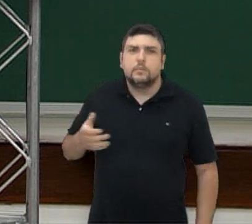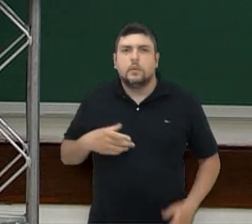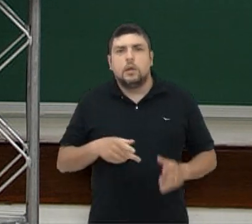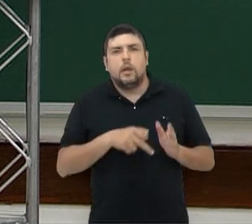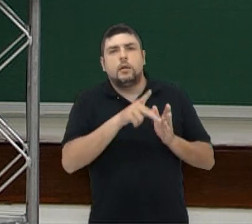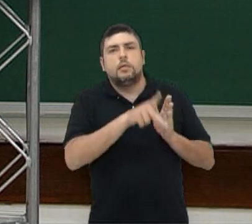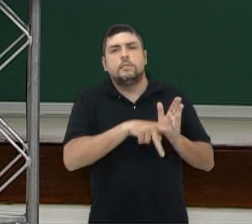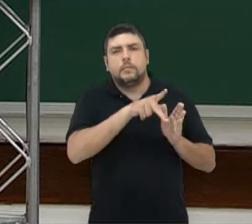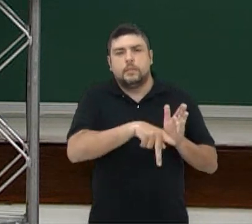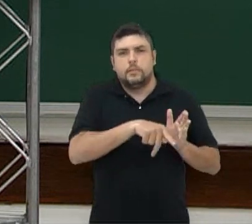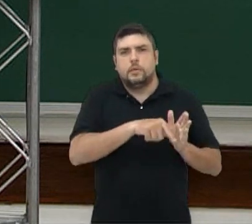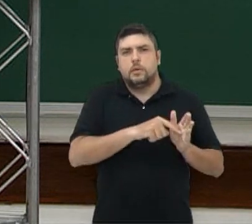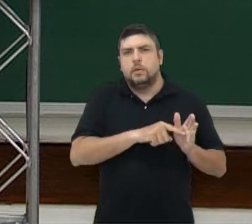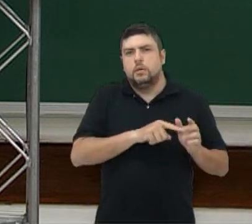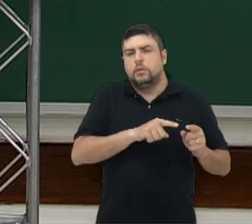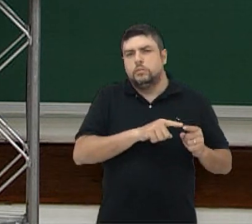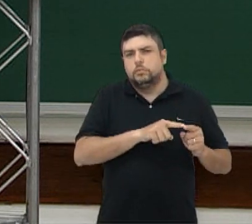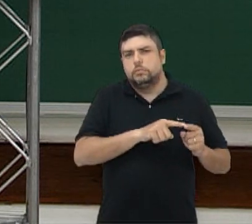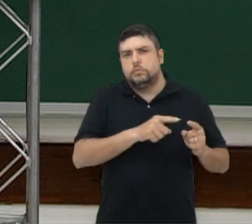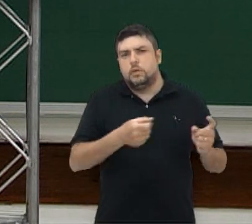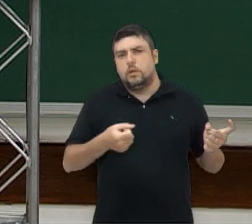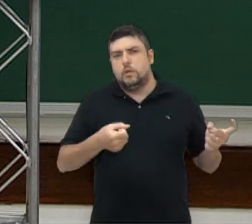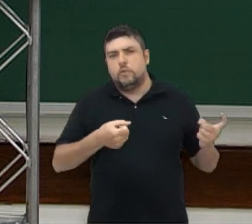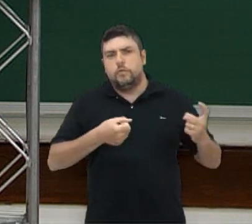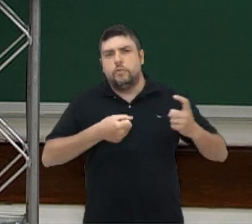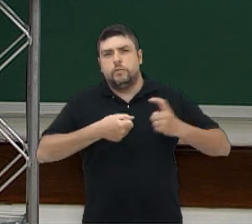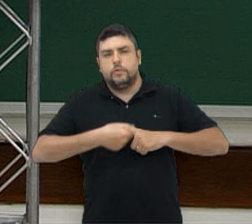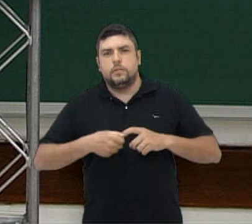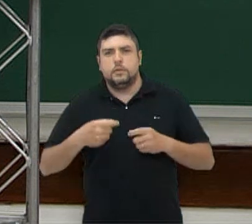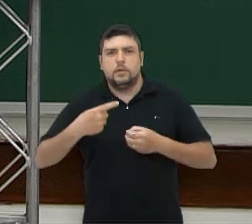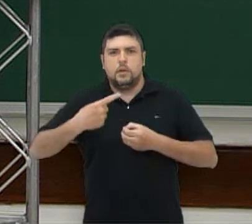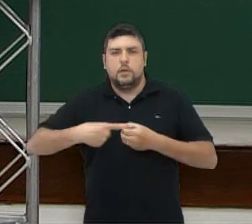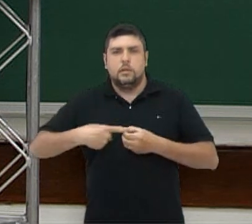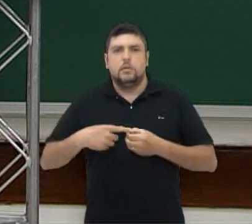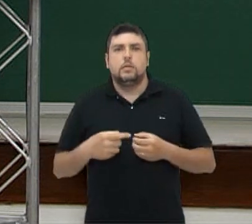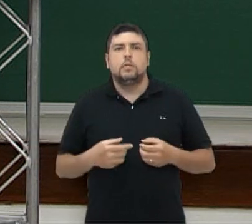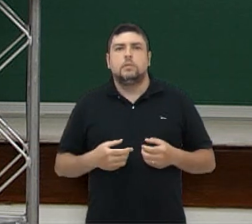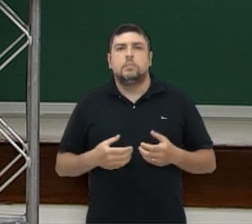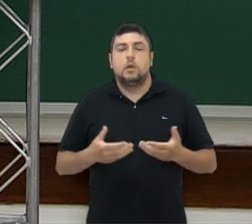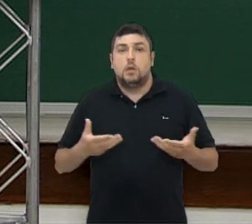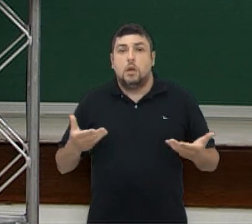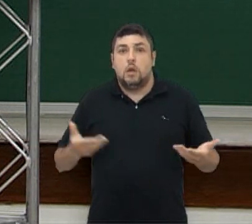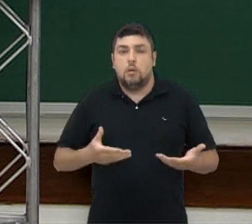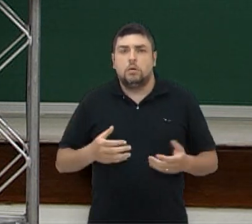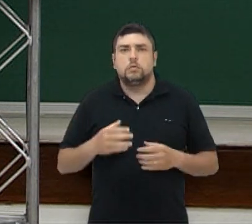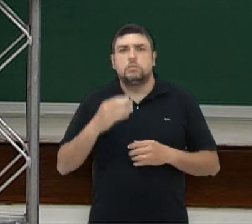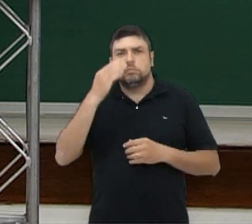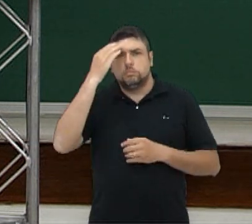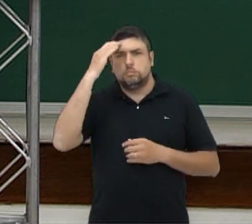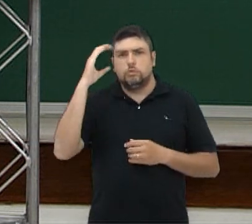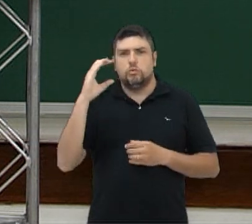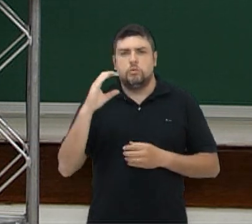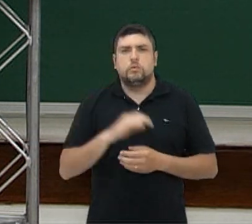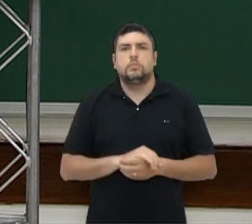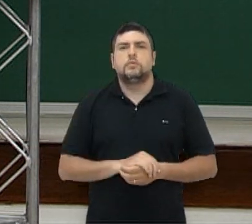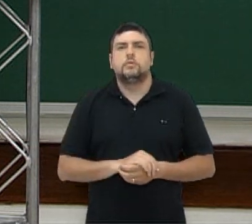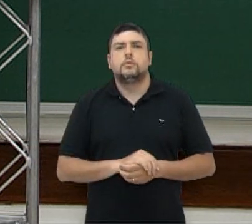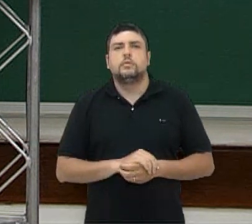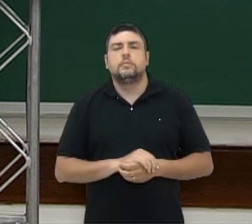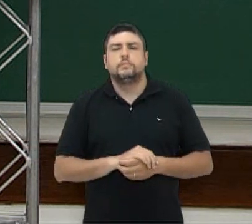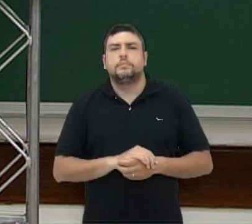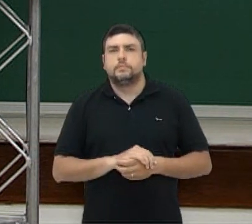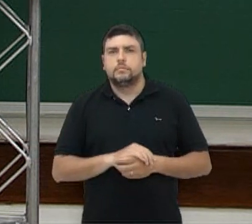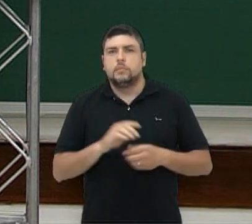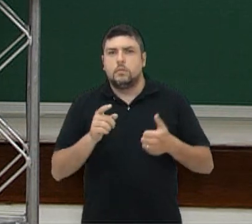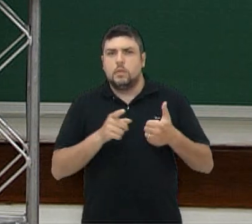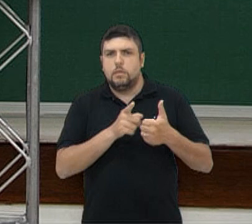está voltando para a sua cidade, né? E agora ela vai para Curitiba, né? Então, vejam, primeira coisa, como a